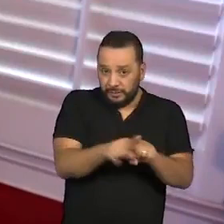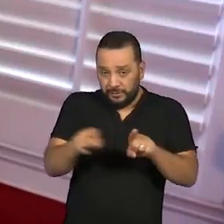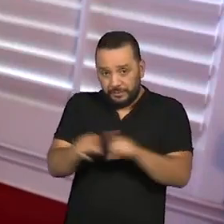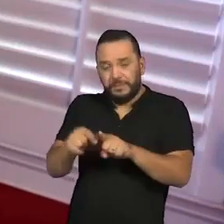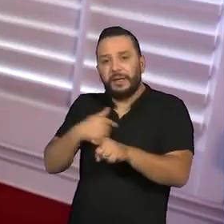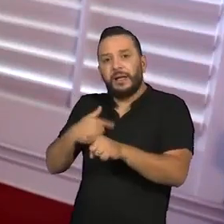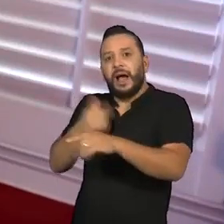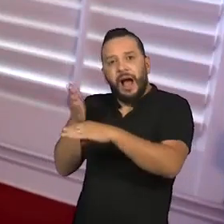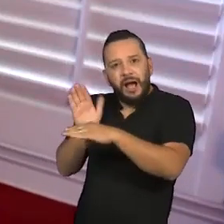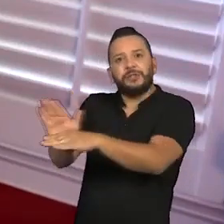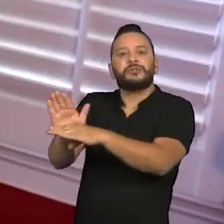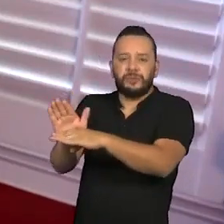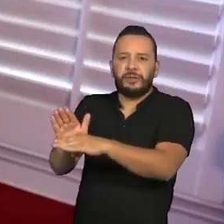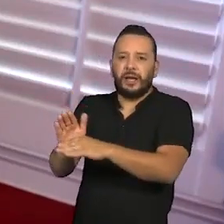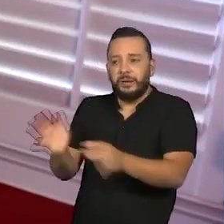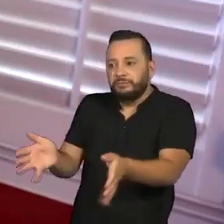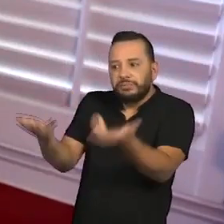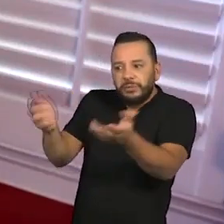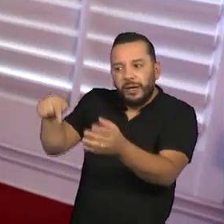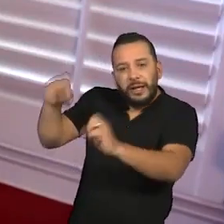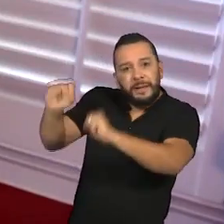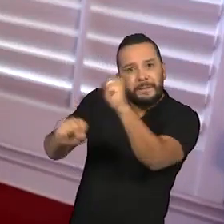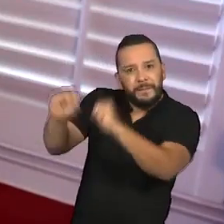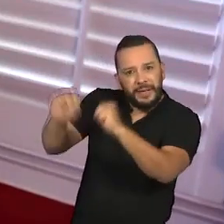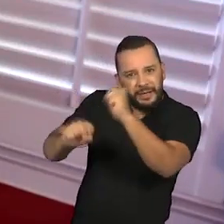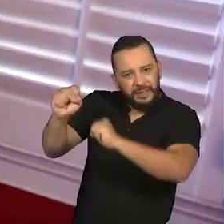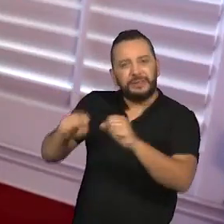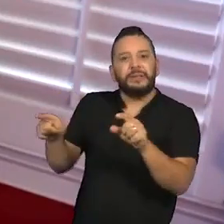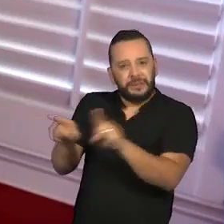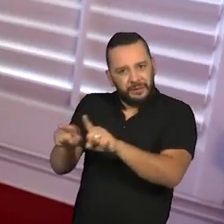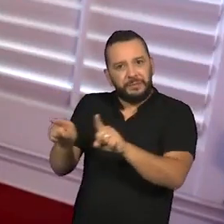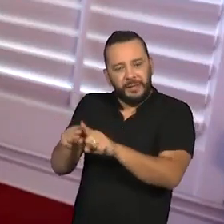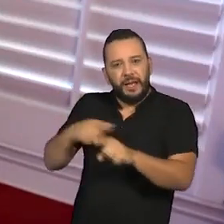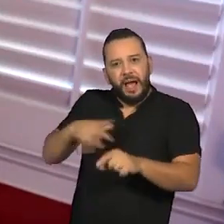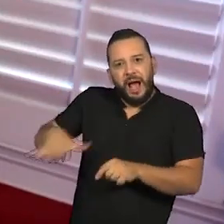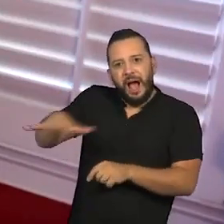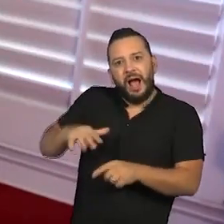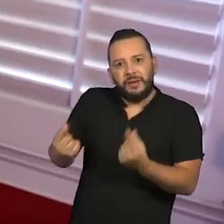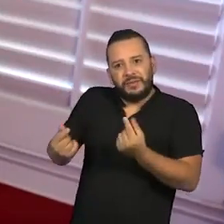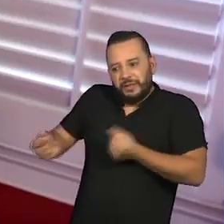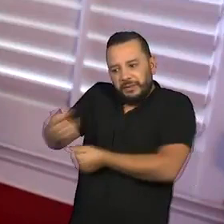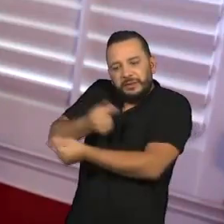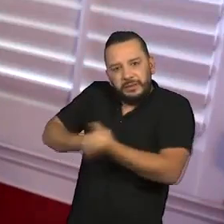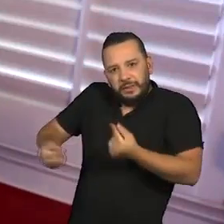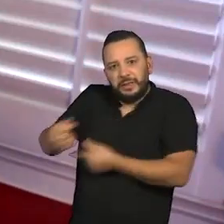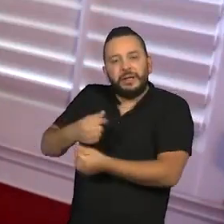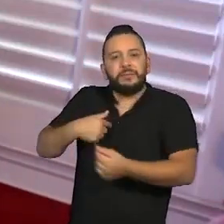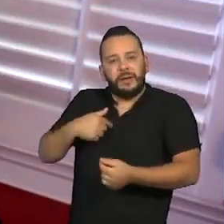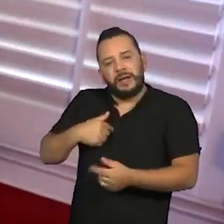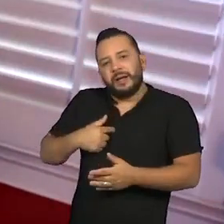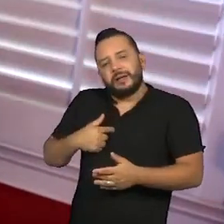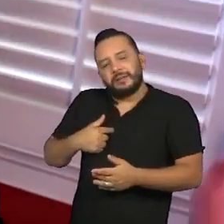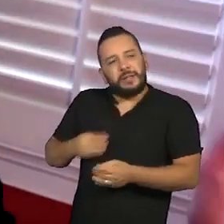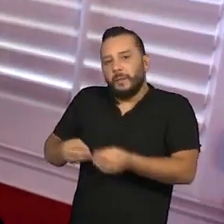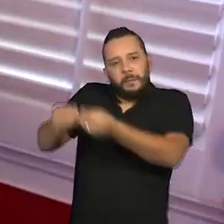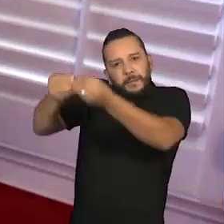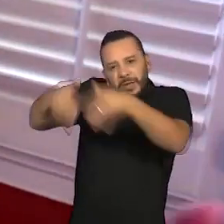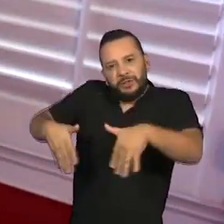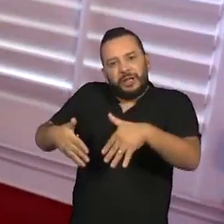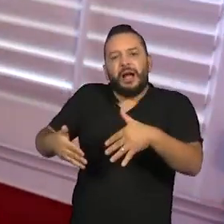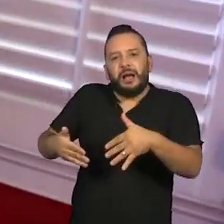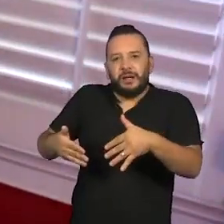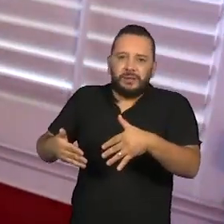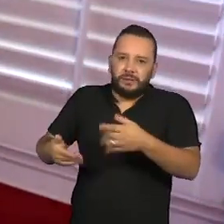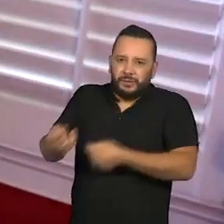para sustentar o crédito, para sustentar os mercados financeiros e para impedir que uma crise da economia real, como essa, que